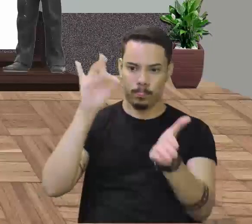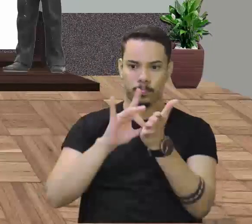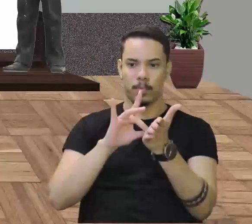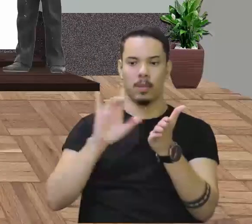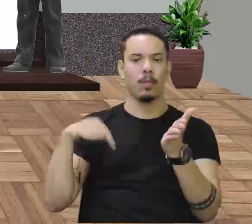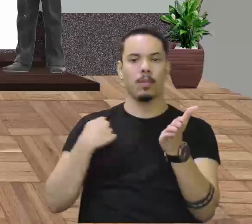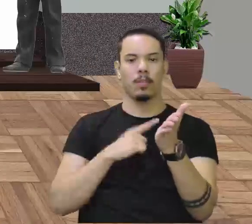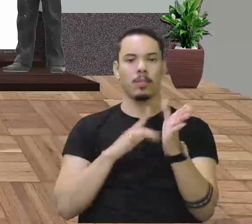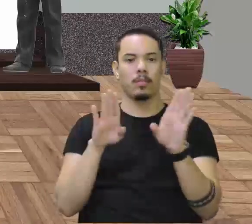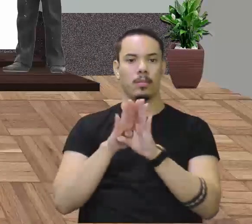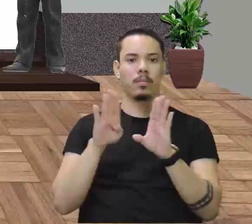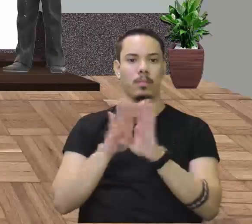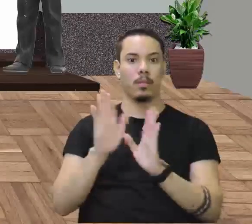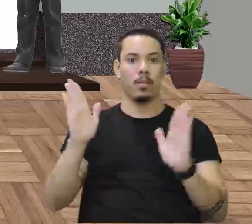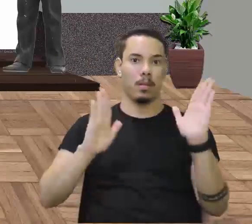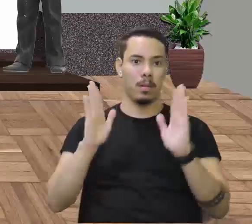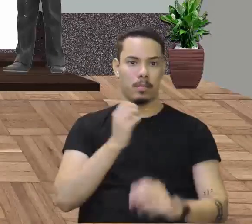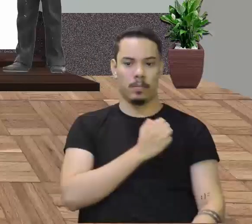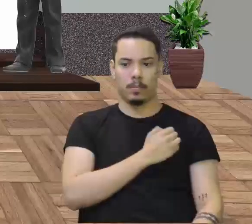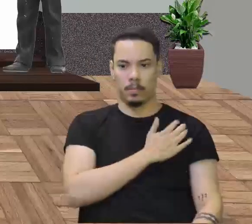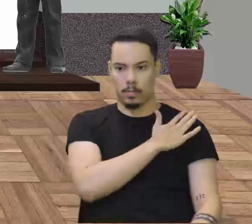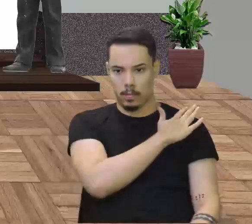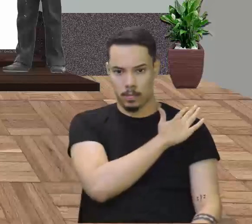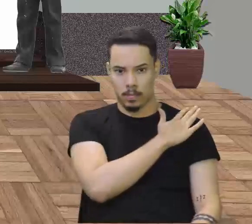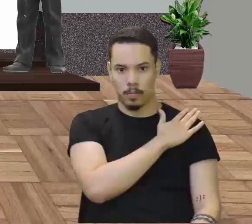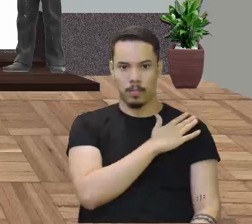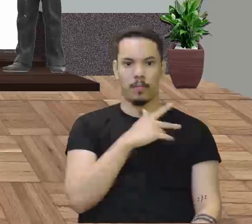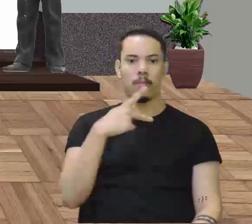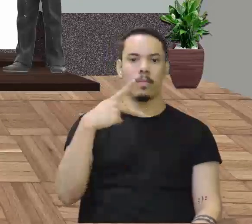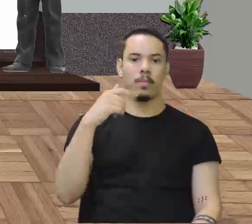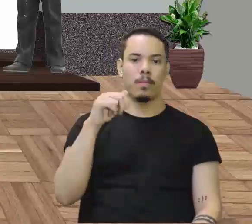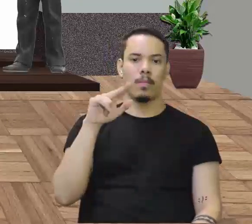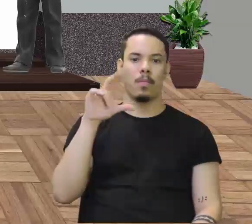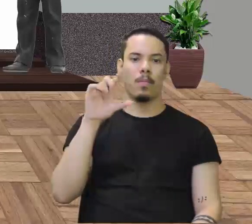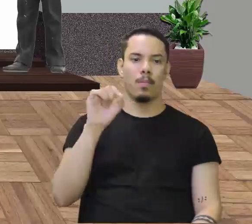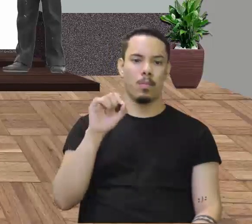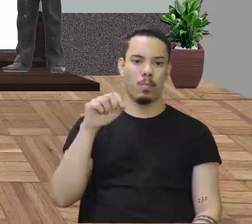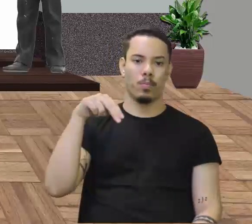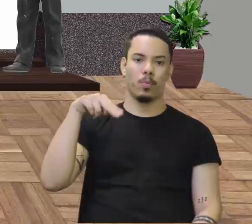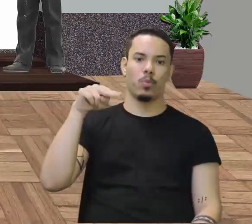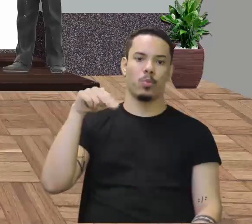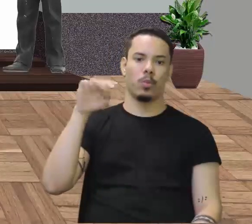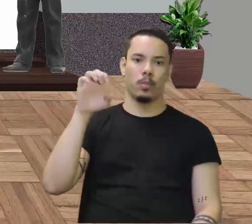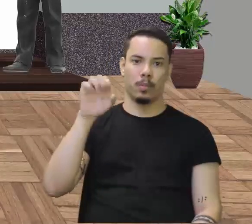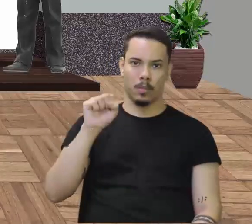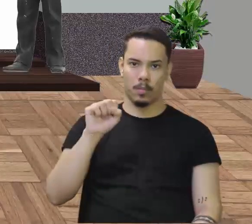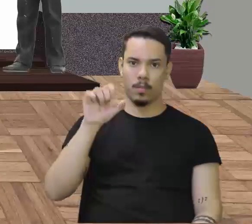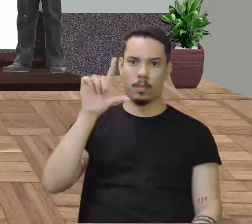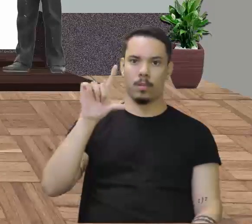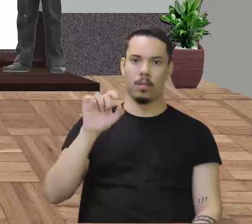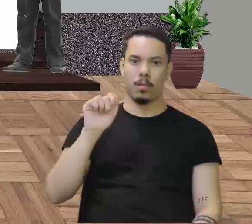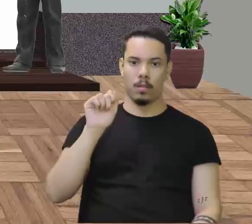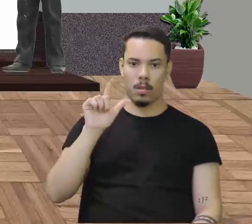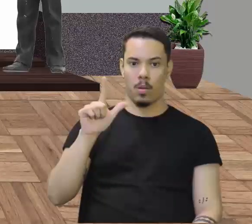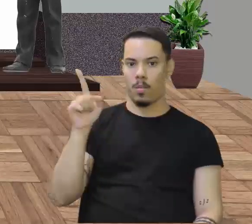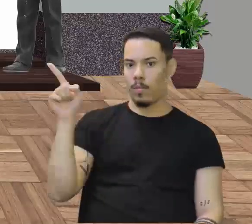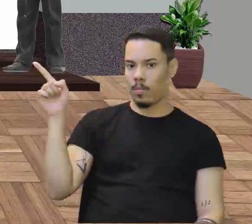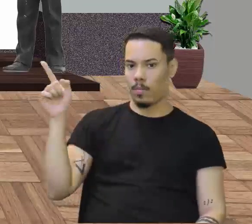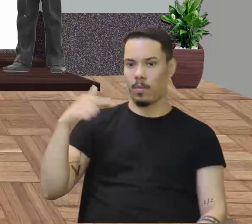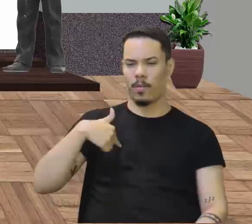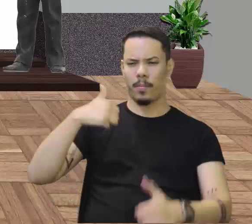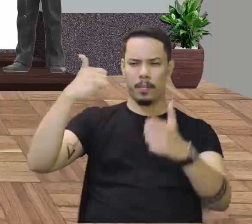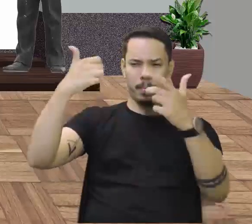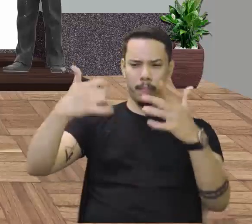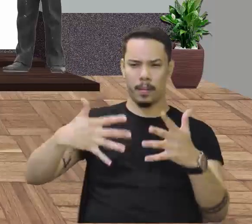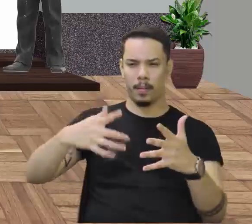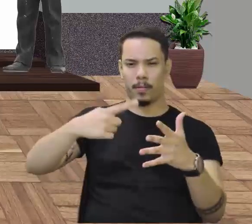nós temos também um militar, Paulo Nunes Leal, que eu contei aquela história para